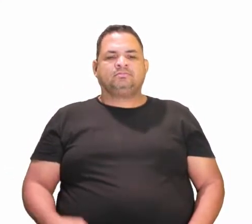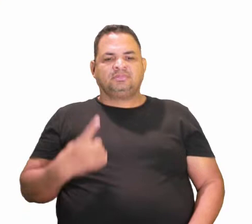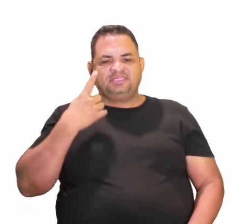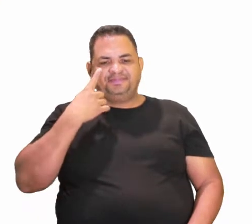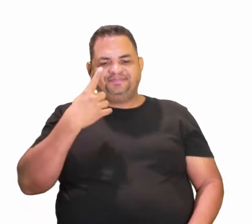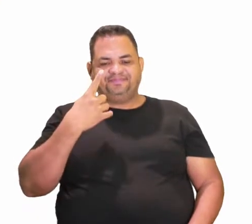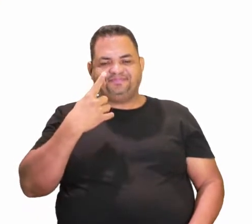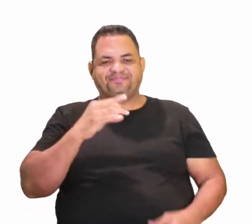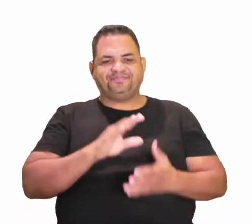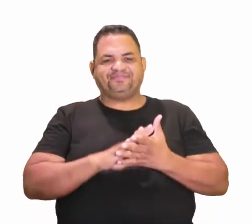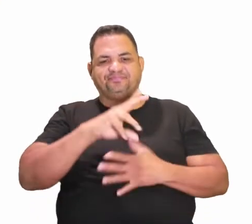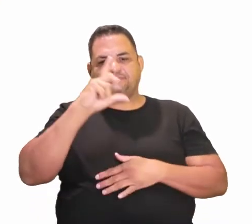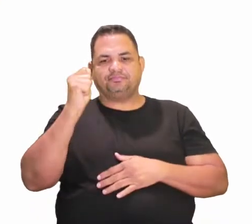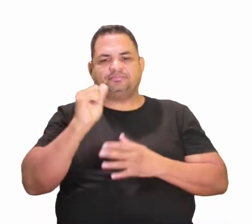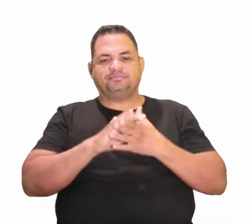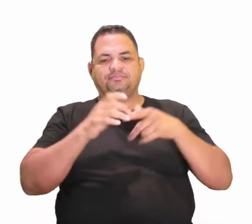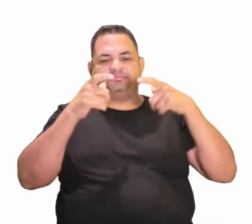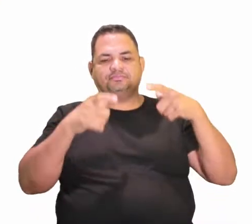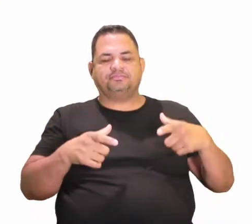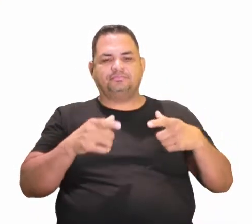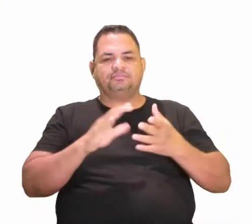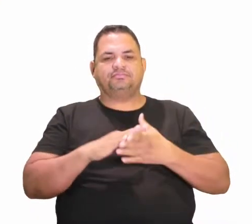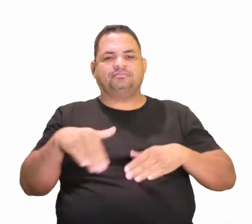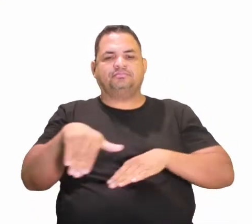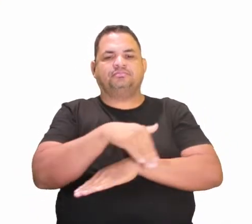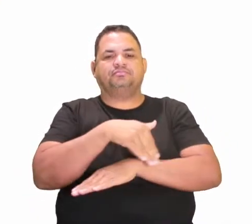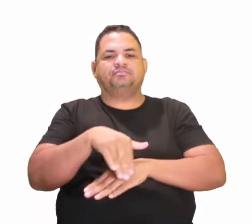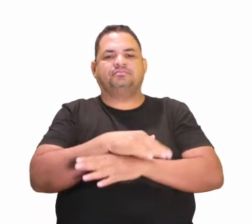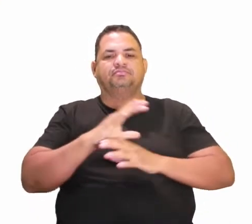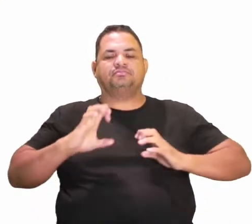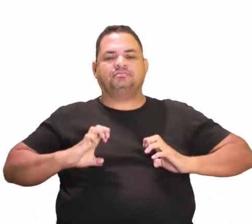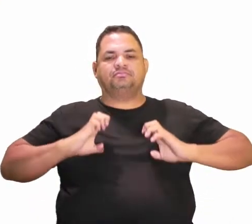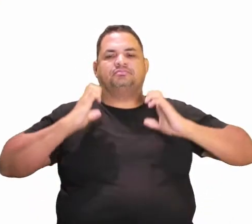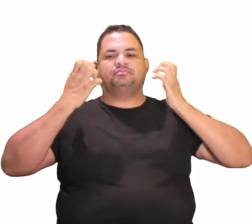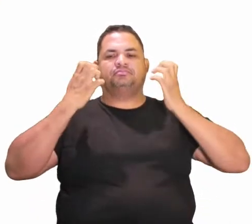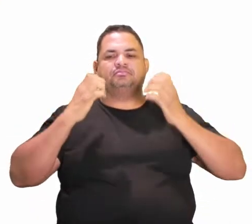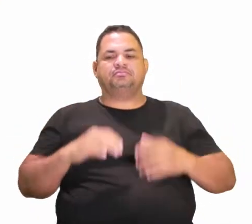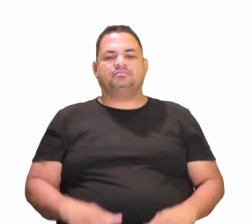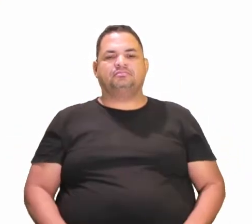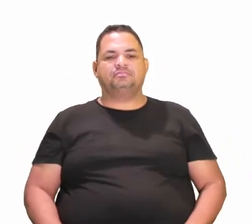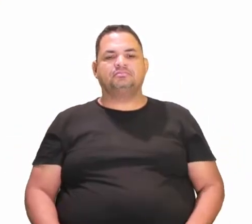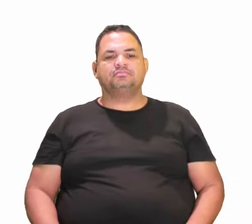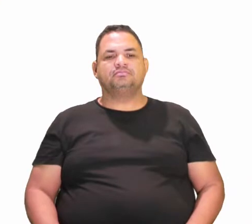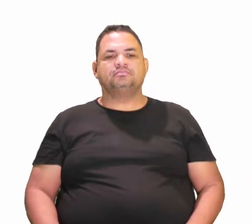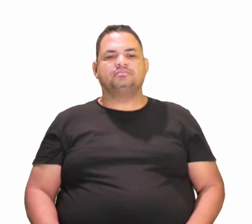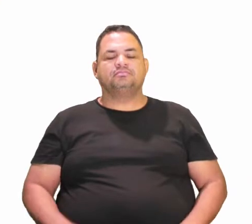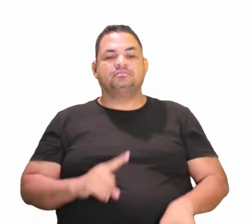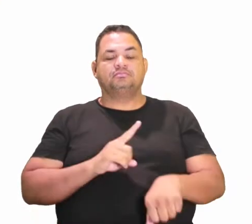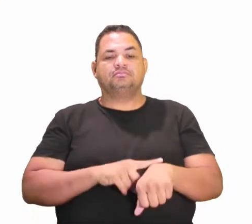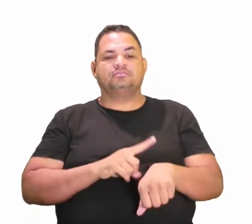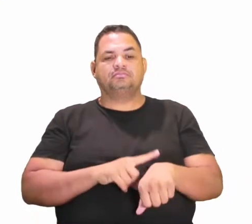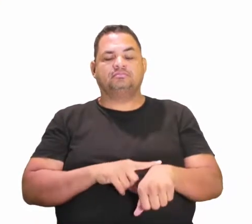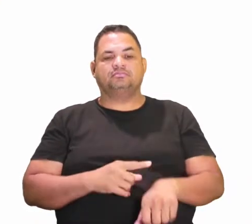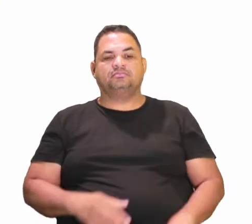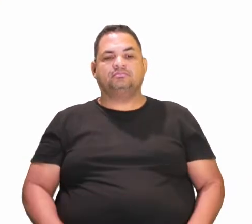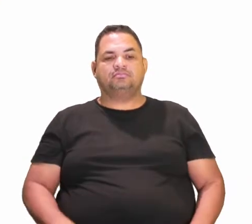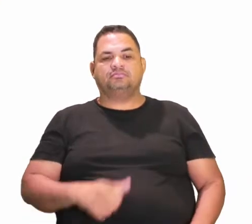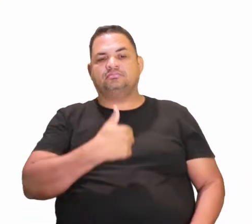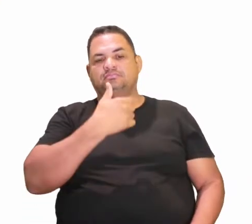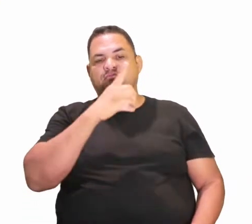vê a data o local endereço e a hora do evento como é que a gente vê isso bem aqui sem Enem o horário data